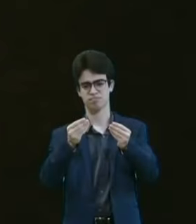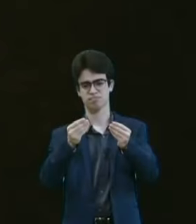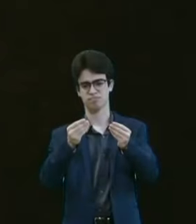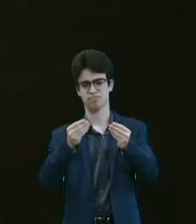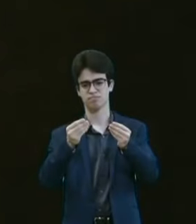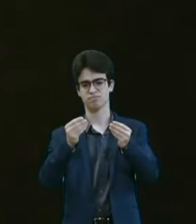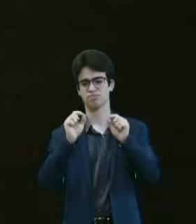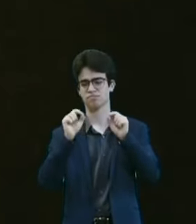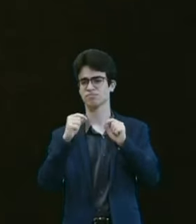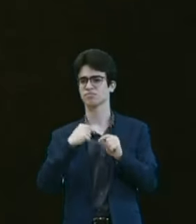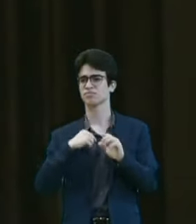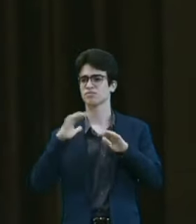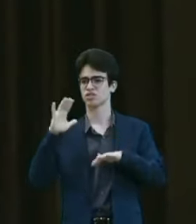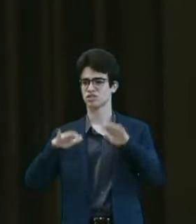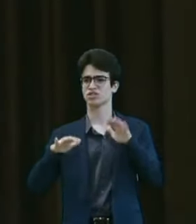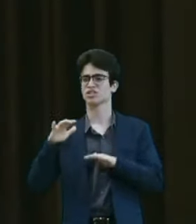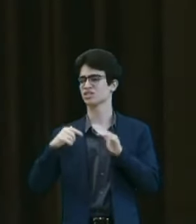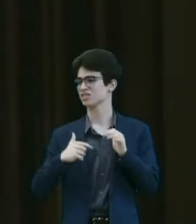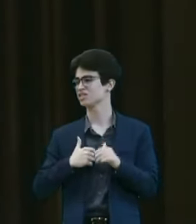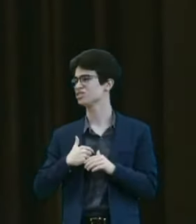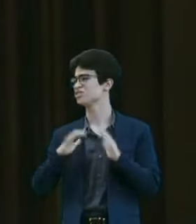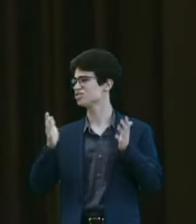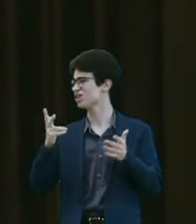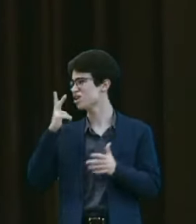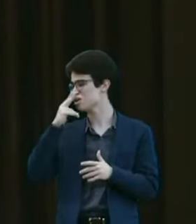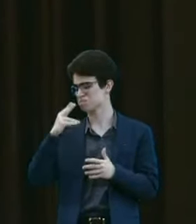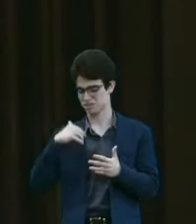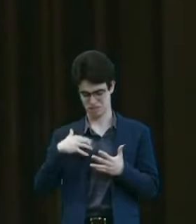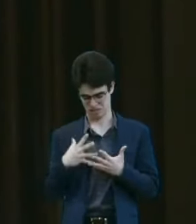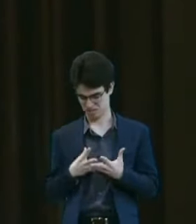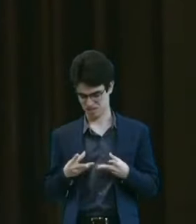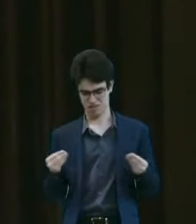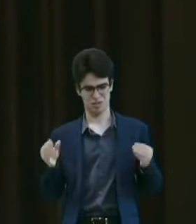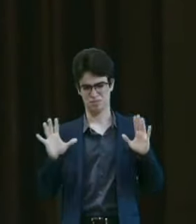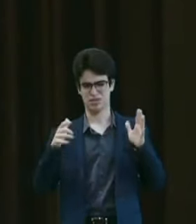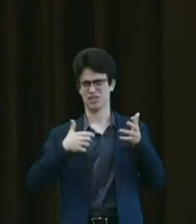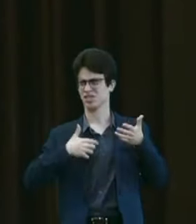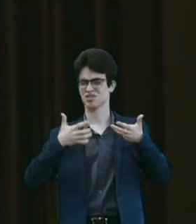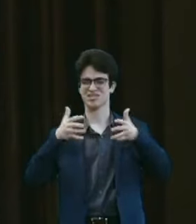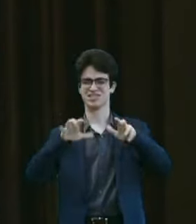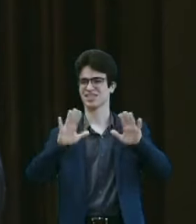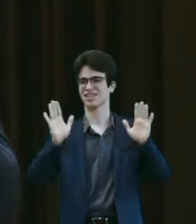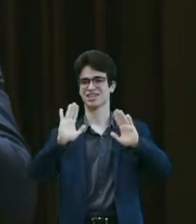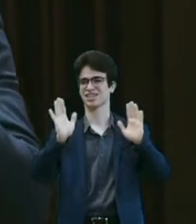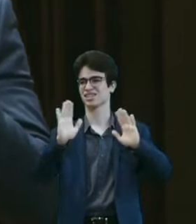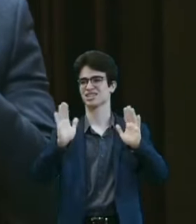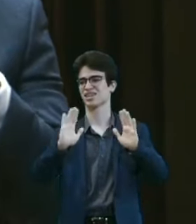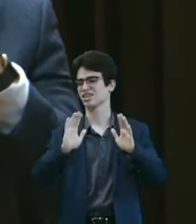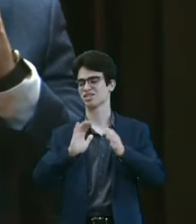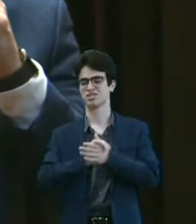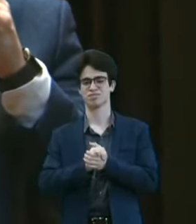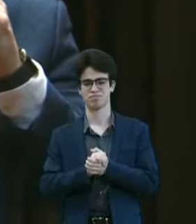Eu já entrei em alguns espirais de autodestruição. Eu não quero mais isso para a minha vida.